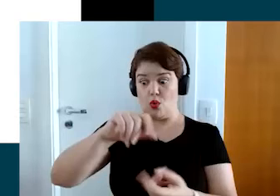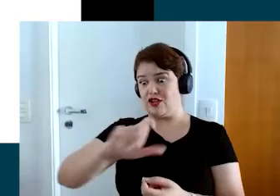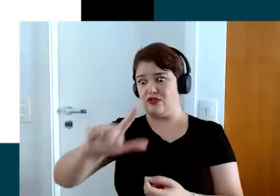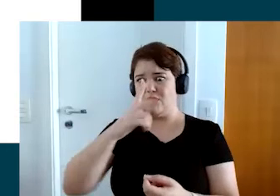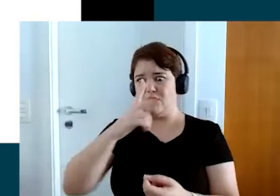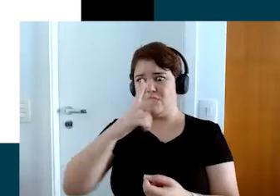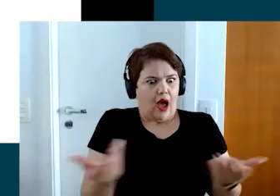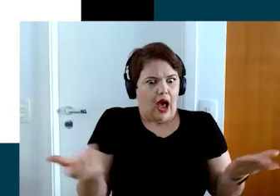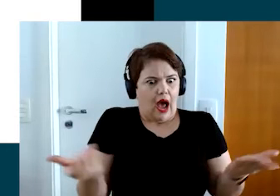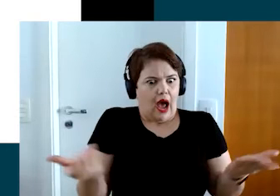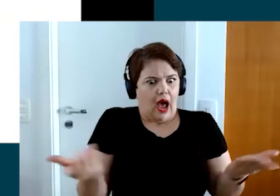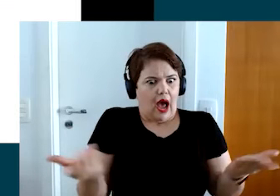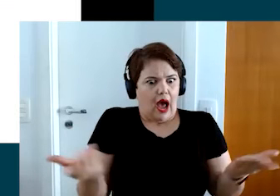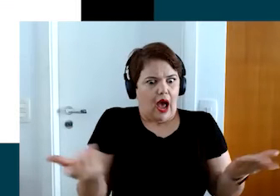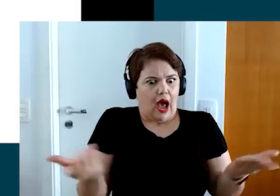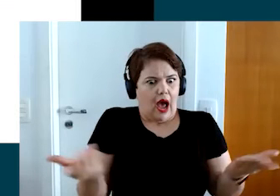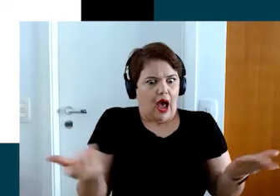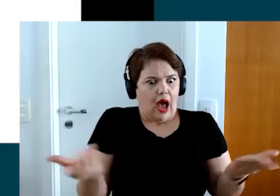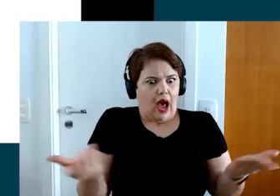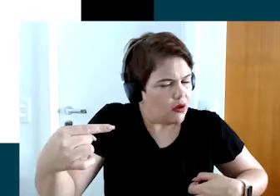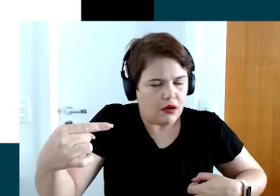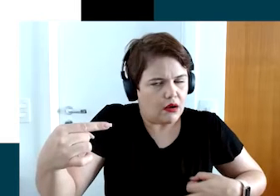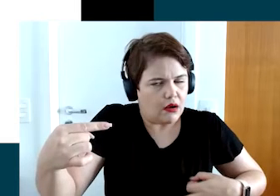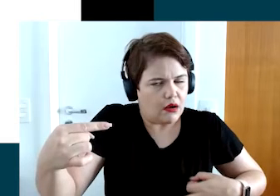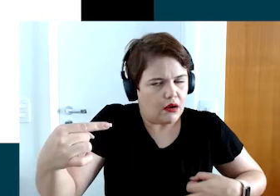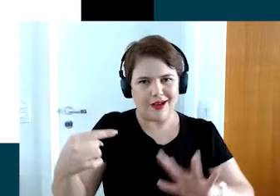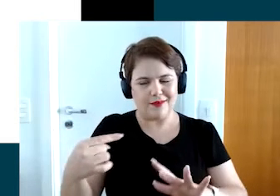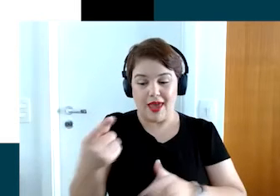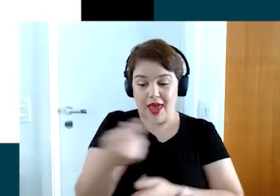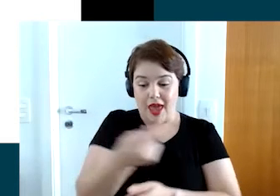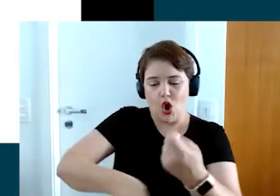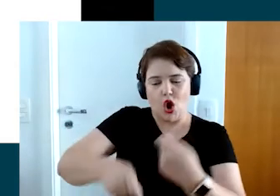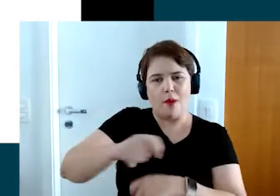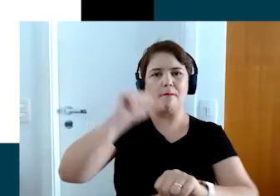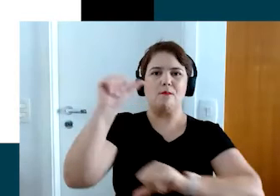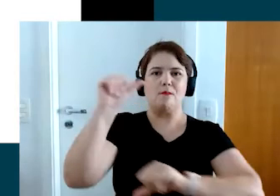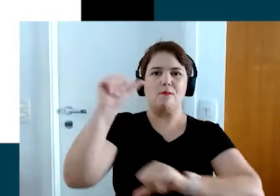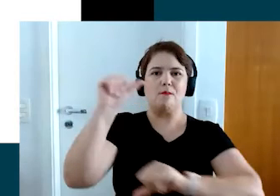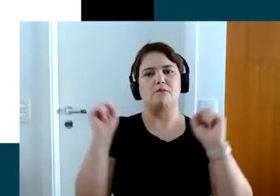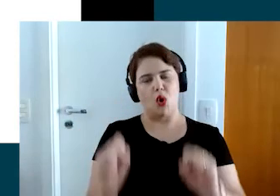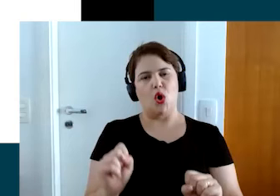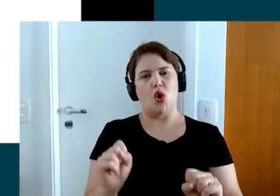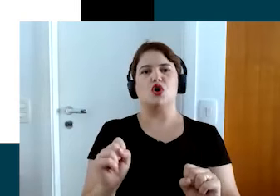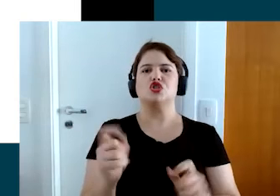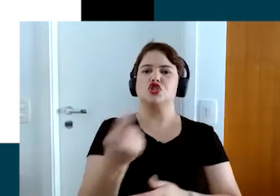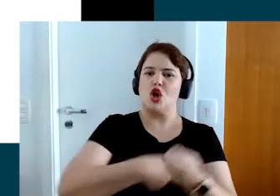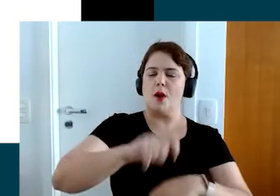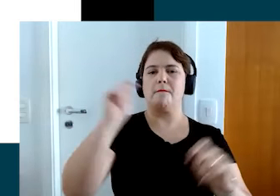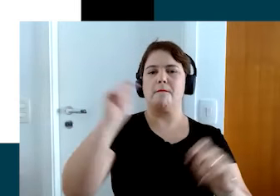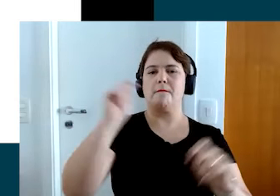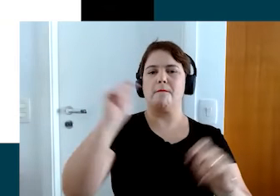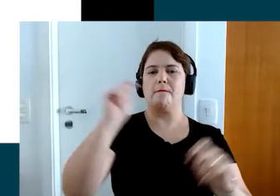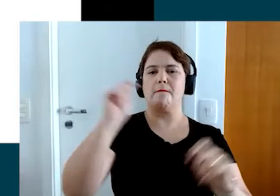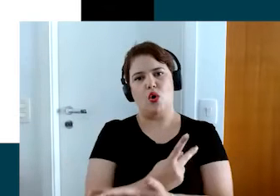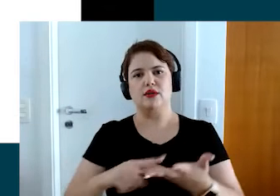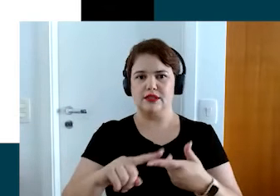agora, amanhã já é uma incerteza, né? A economia pode mudar, o mercado pode evoluir, até novas pandemias podem